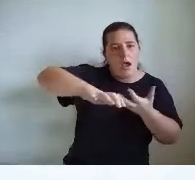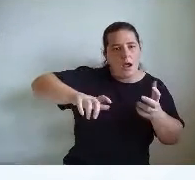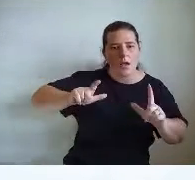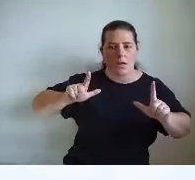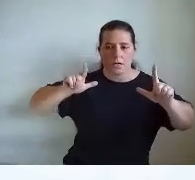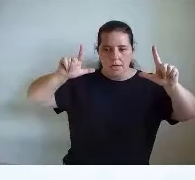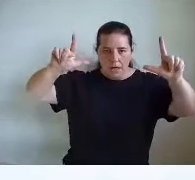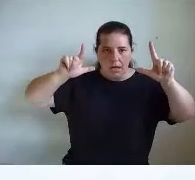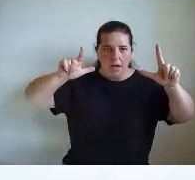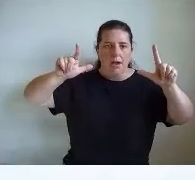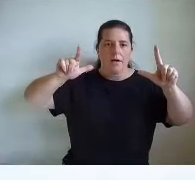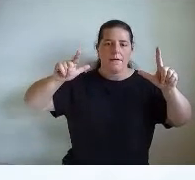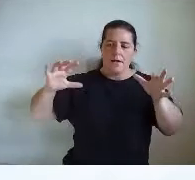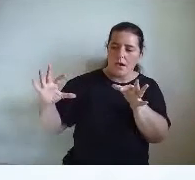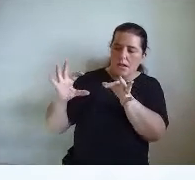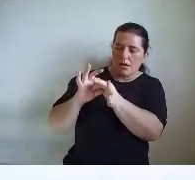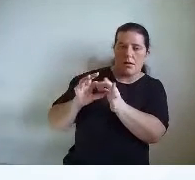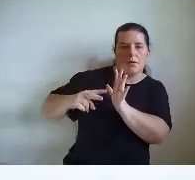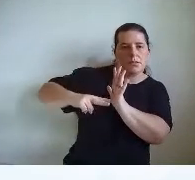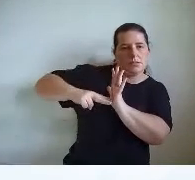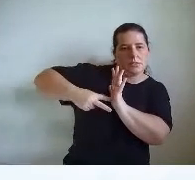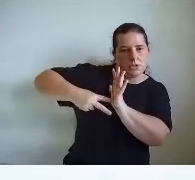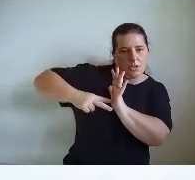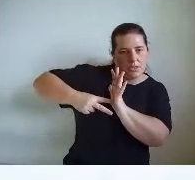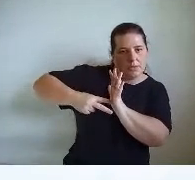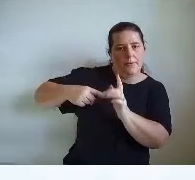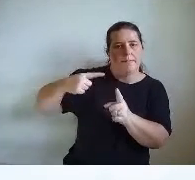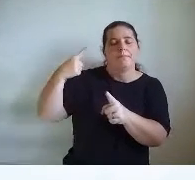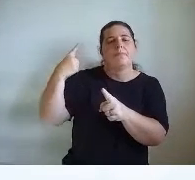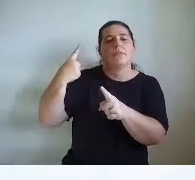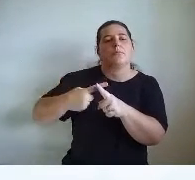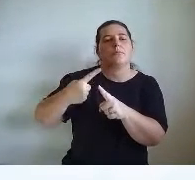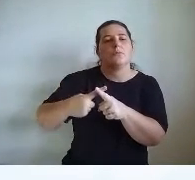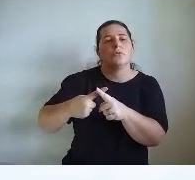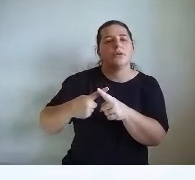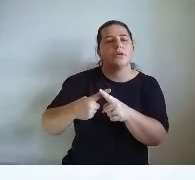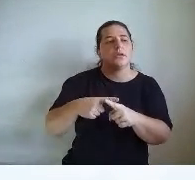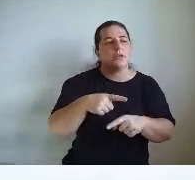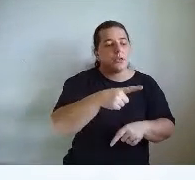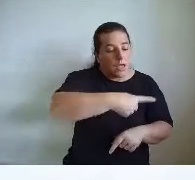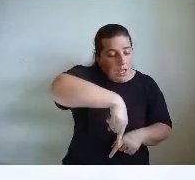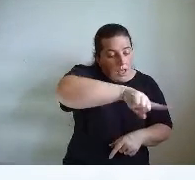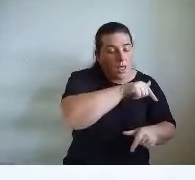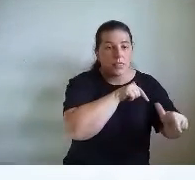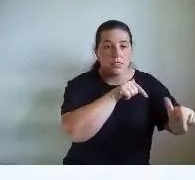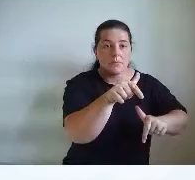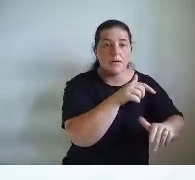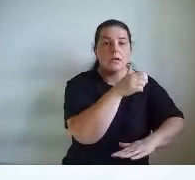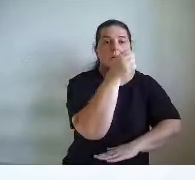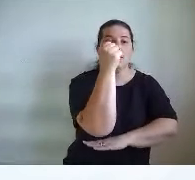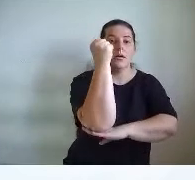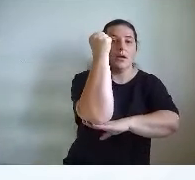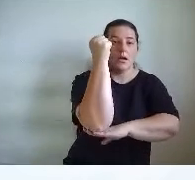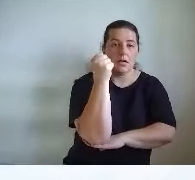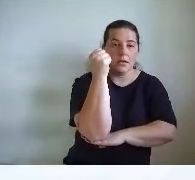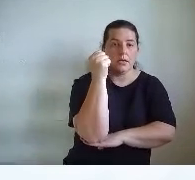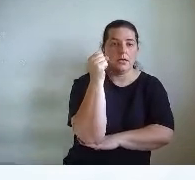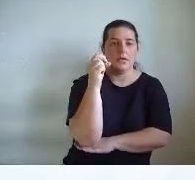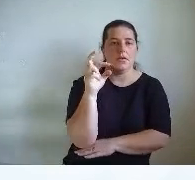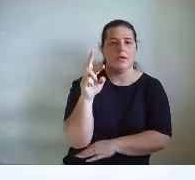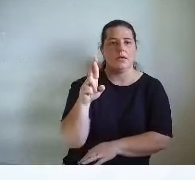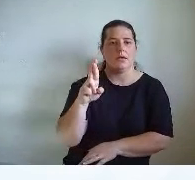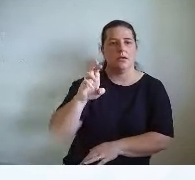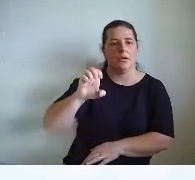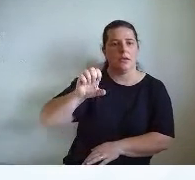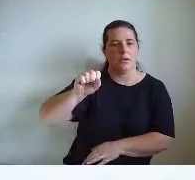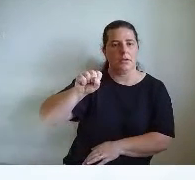sindicatos, porque eles têm o direito de resistir, de não colocar em risco a